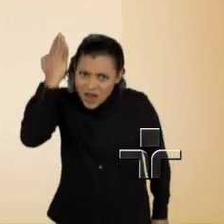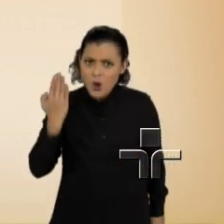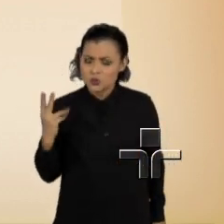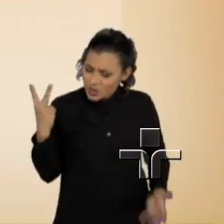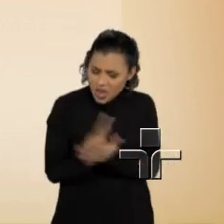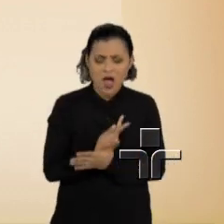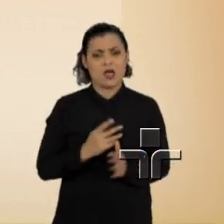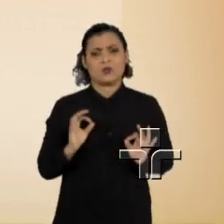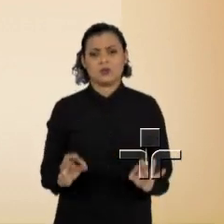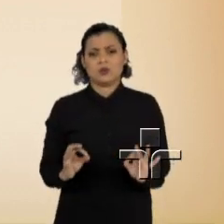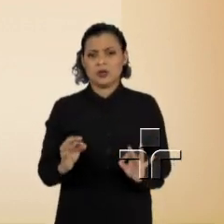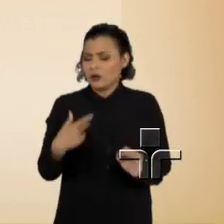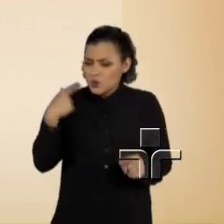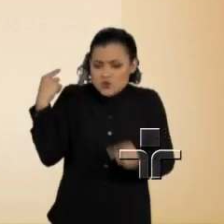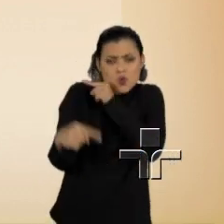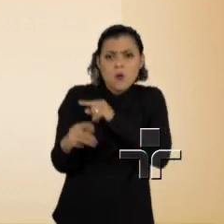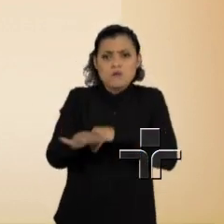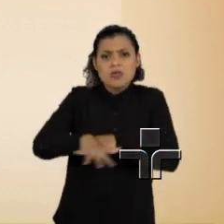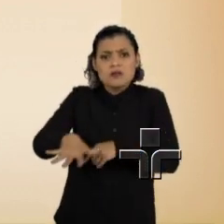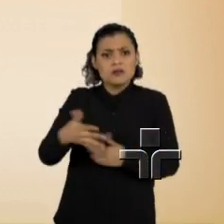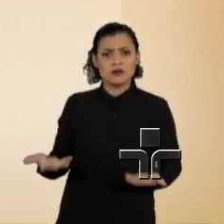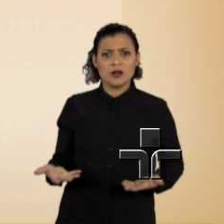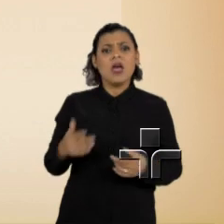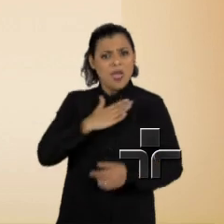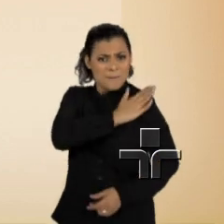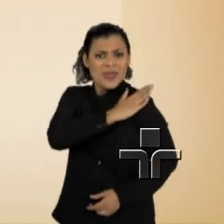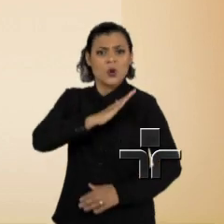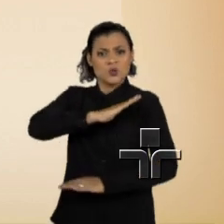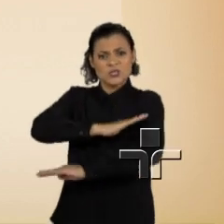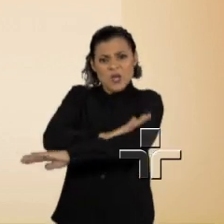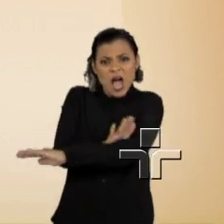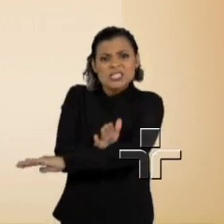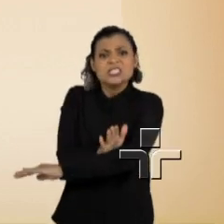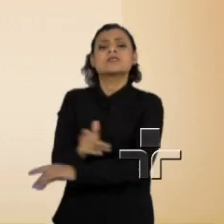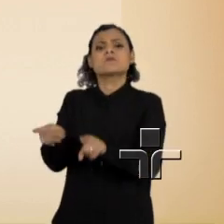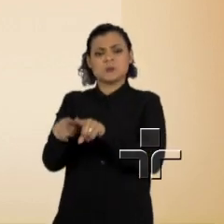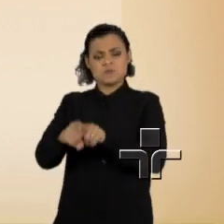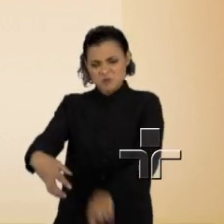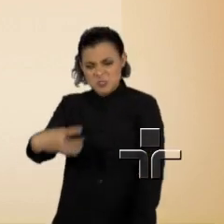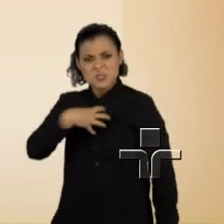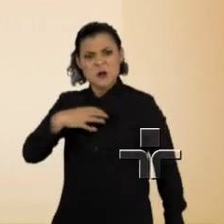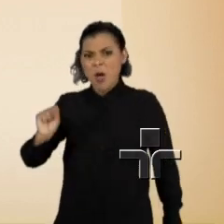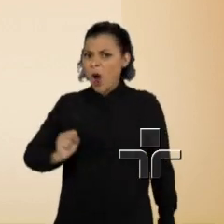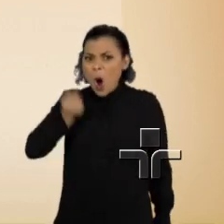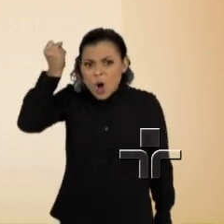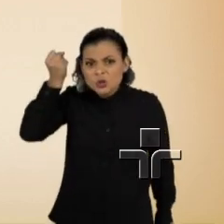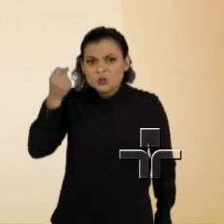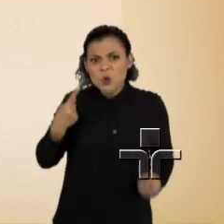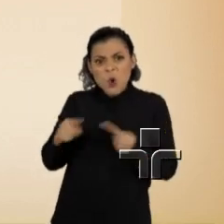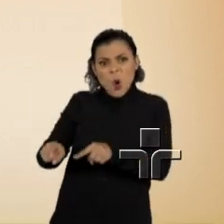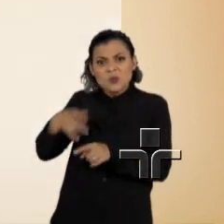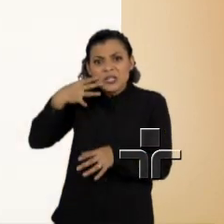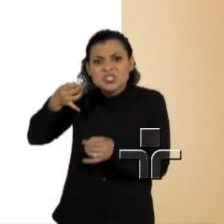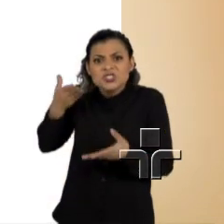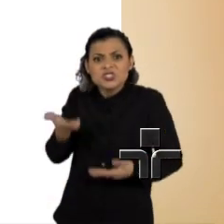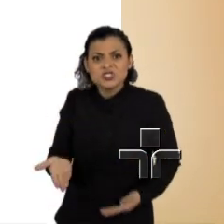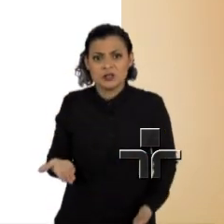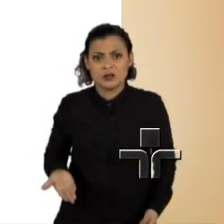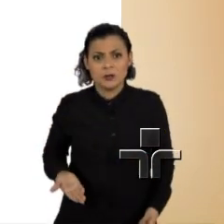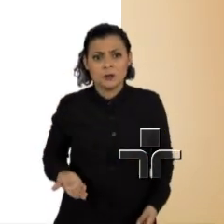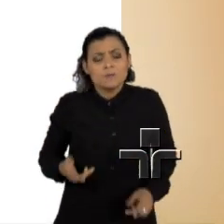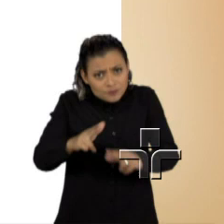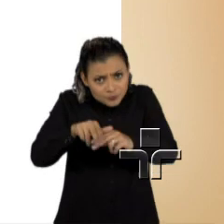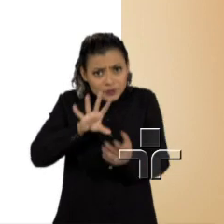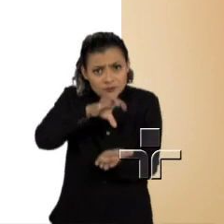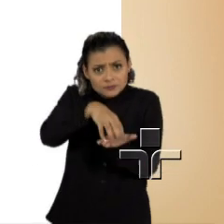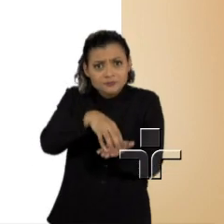texto, injustas e potencializam o preconceito, o racismo e o sentimento de ódio contra os povos indígenas. O CIMI, órgão